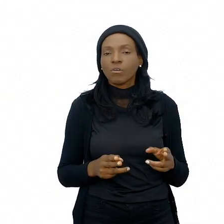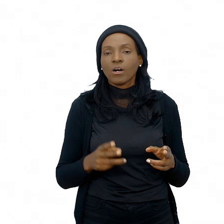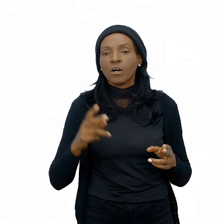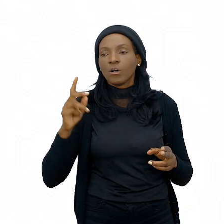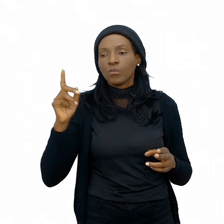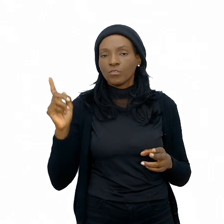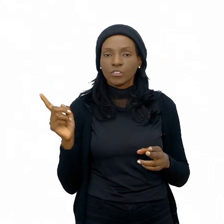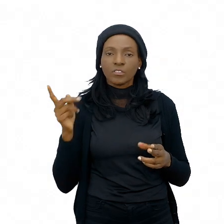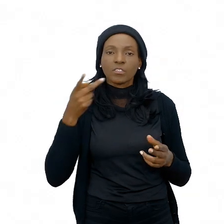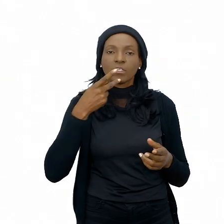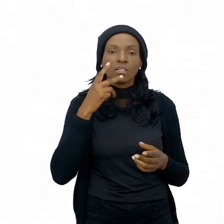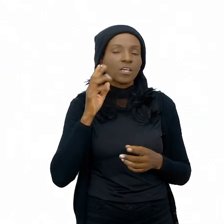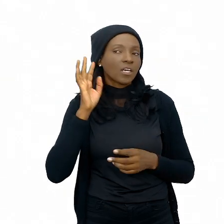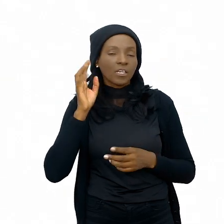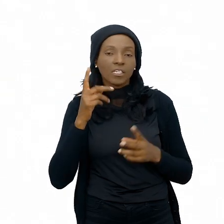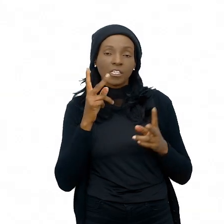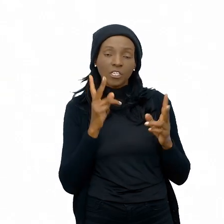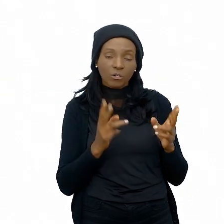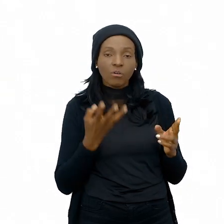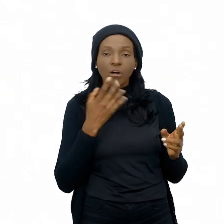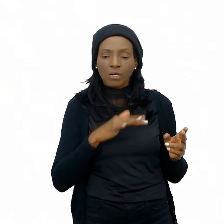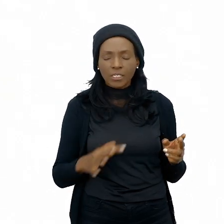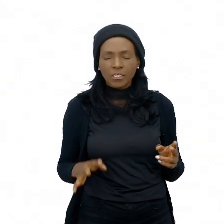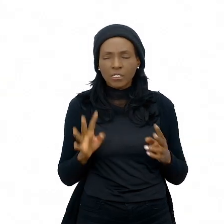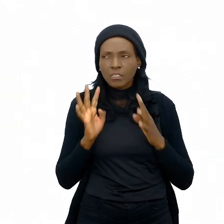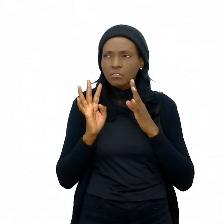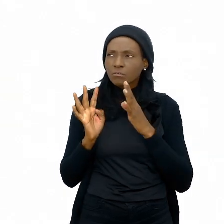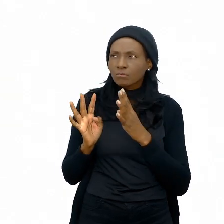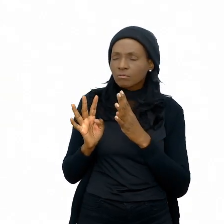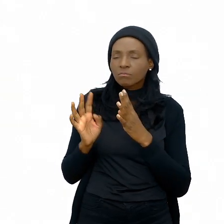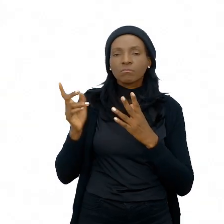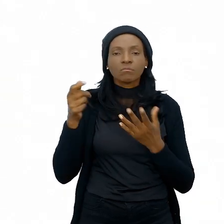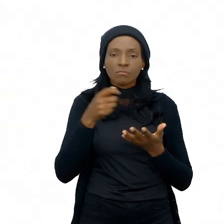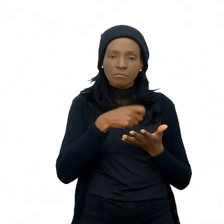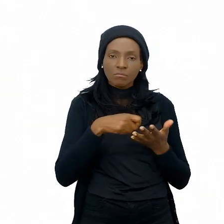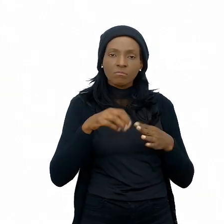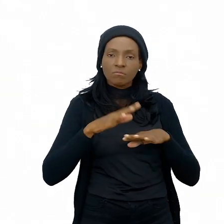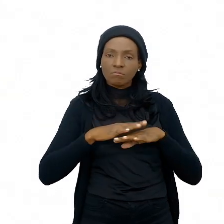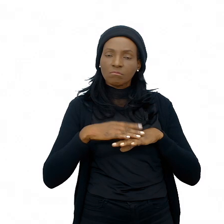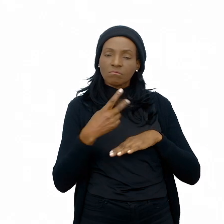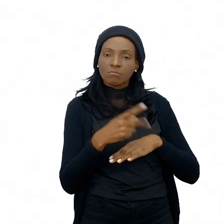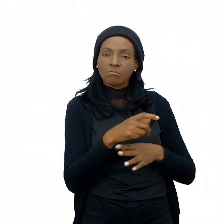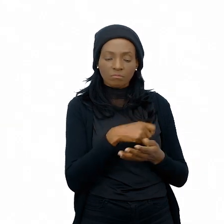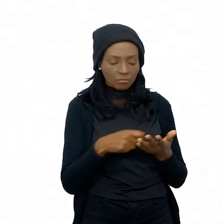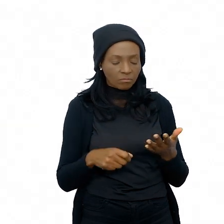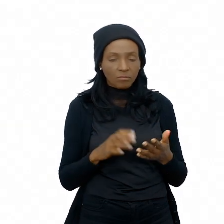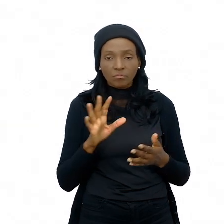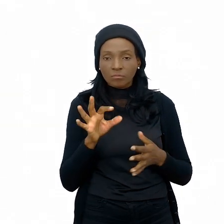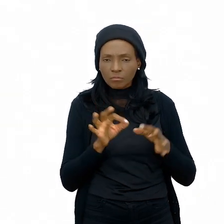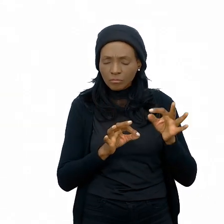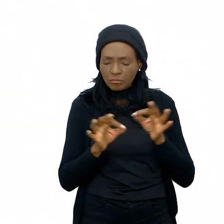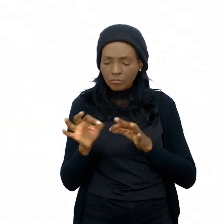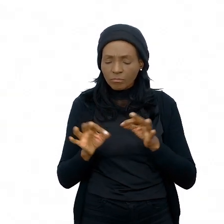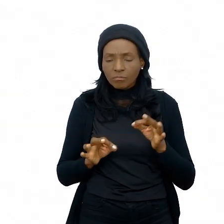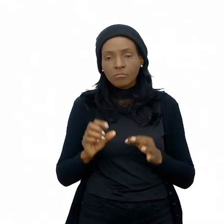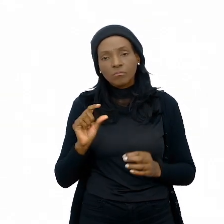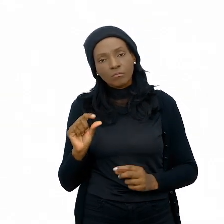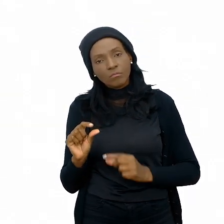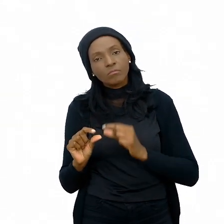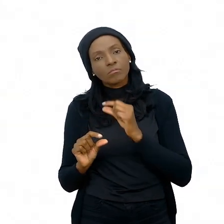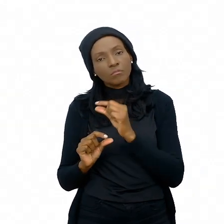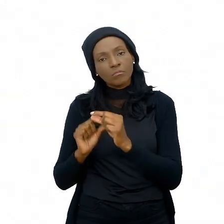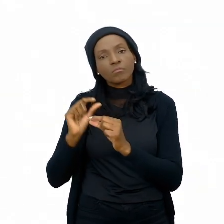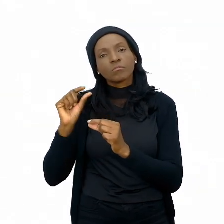que eles ouviram. Mas vão ajustando isso progressivamente a partir das perguntas,